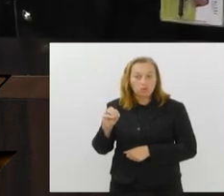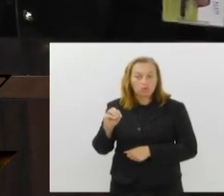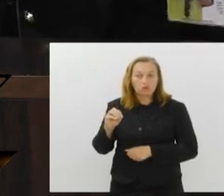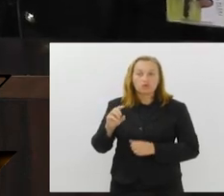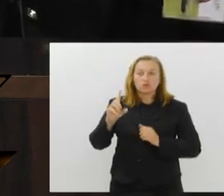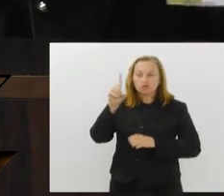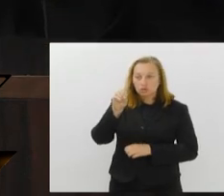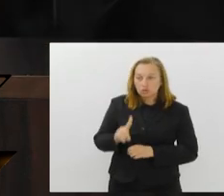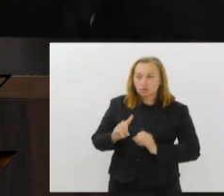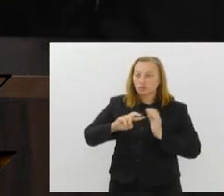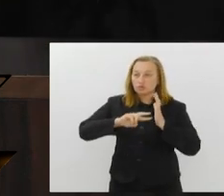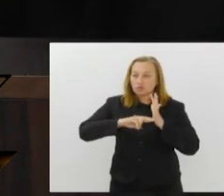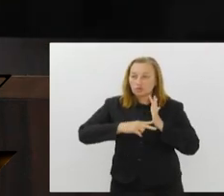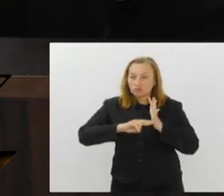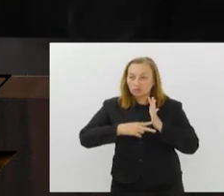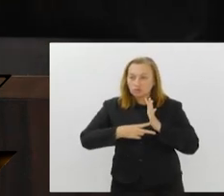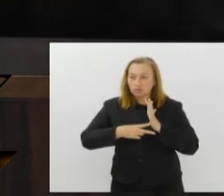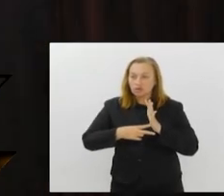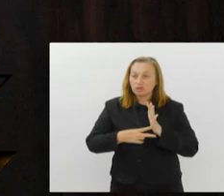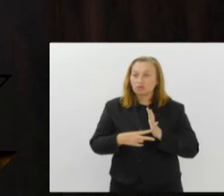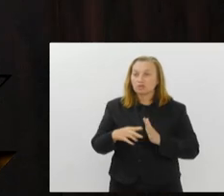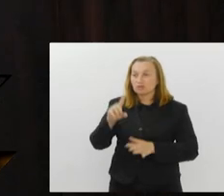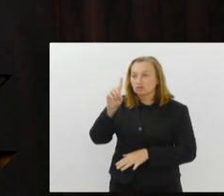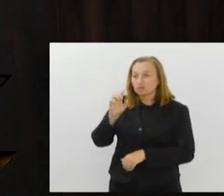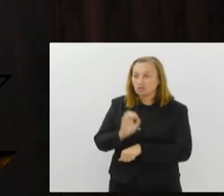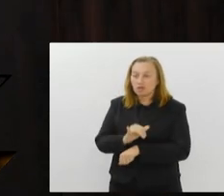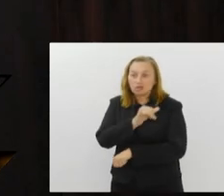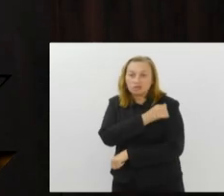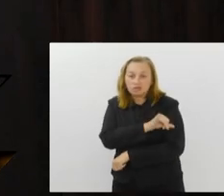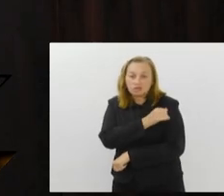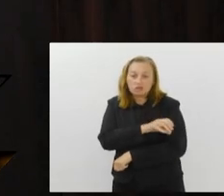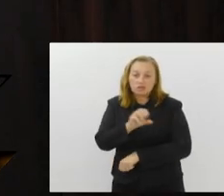do estado do Rio de Janeiro saer